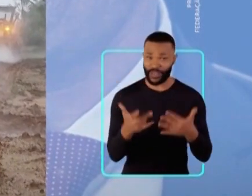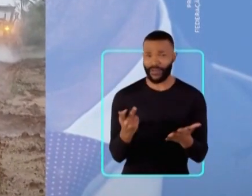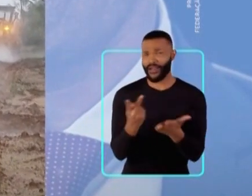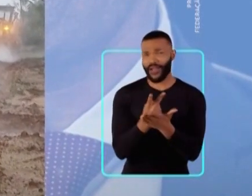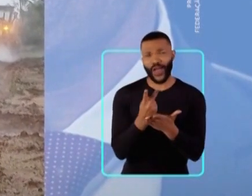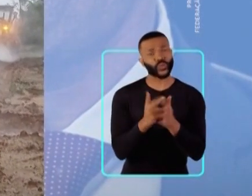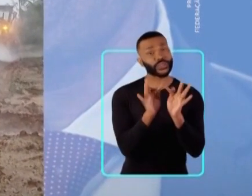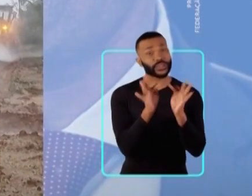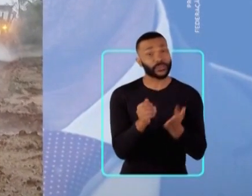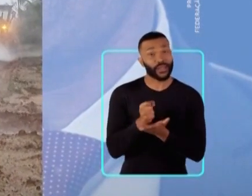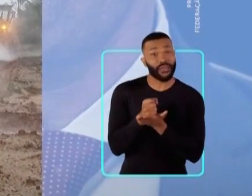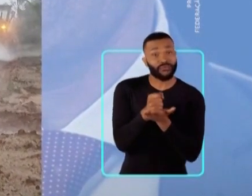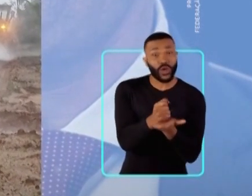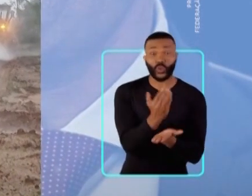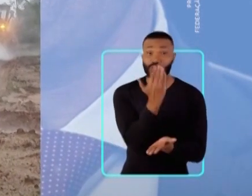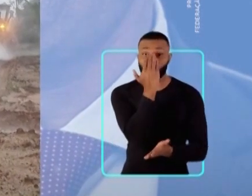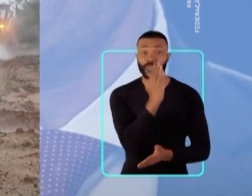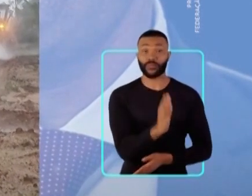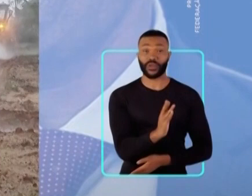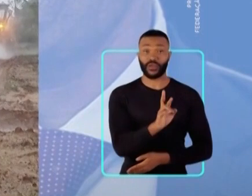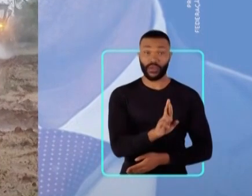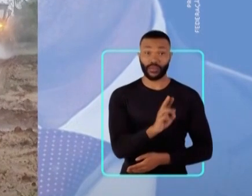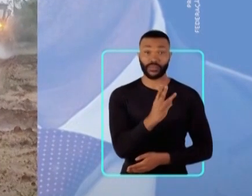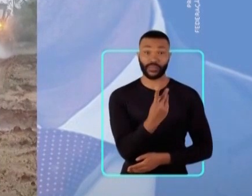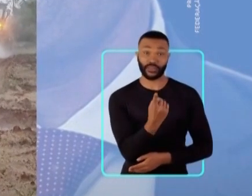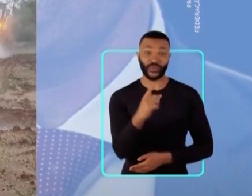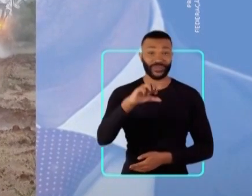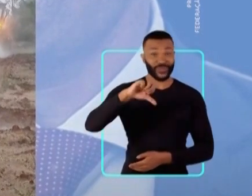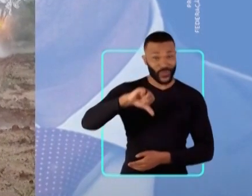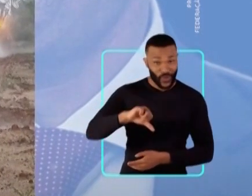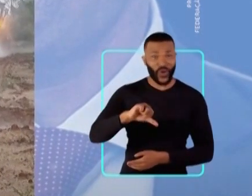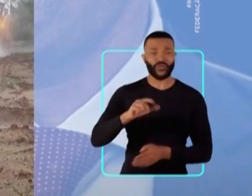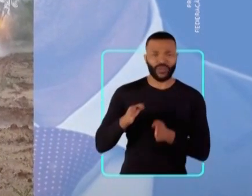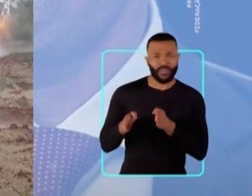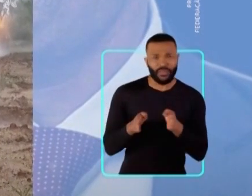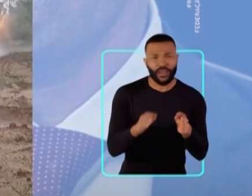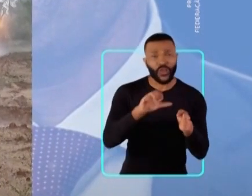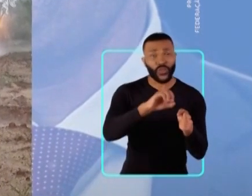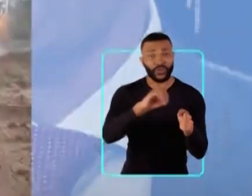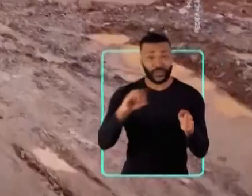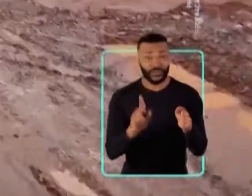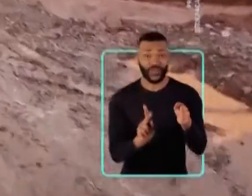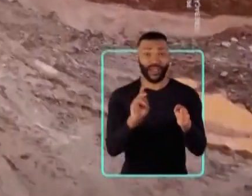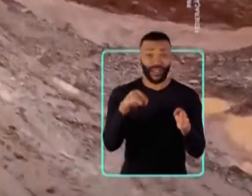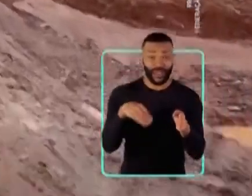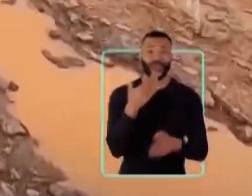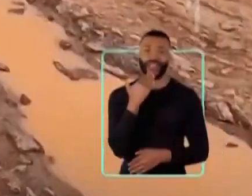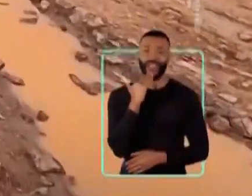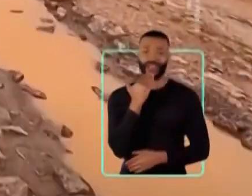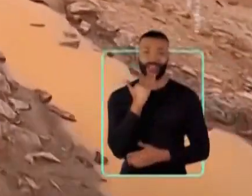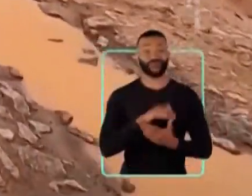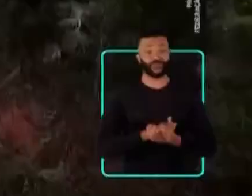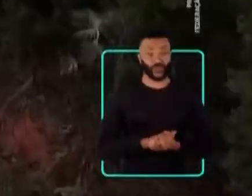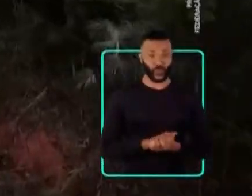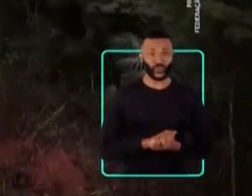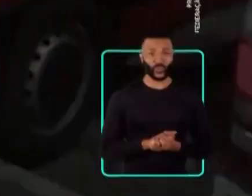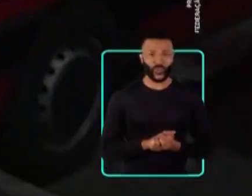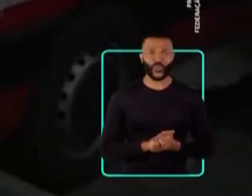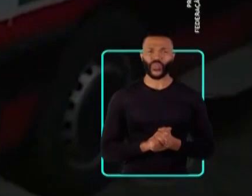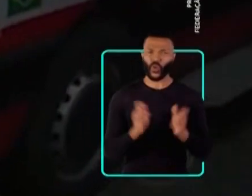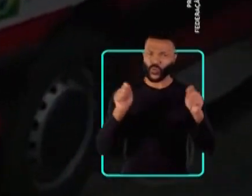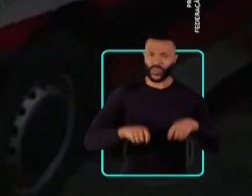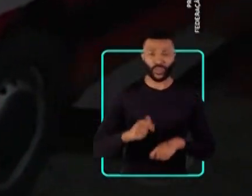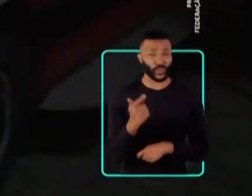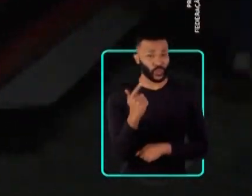erro básico transportar oxigênio pela BR-319, que tem metade dos 900 quilômetros sem asfalto.